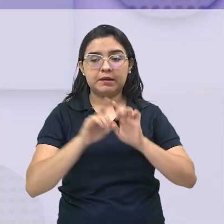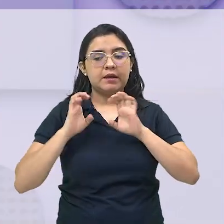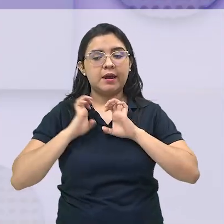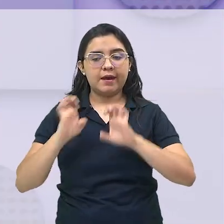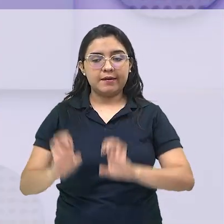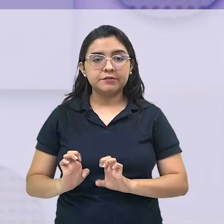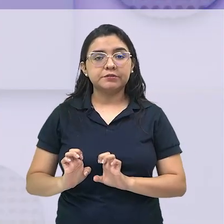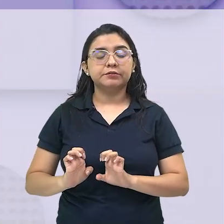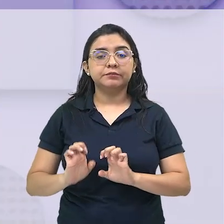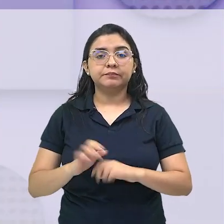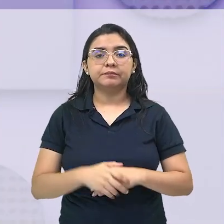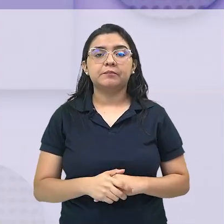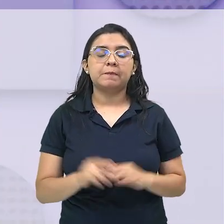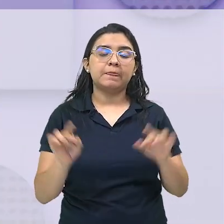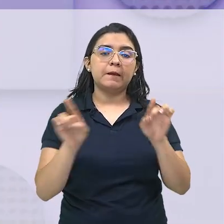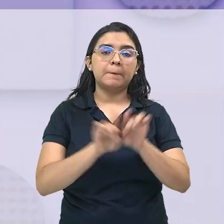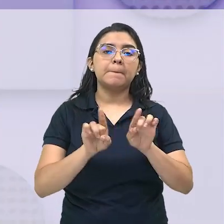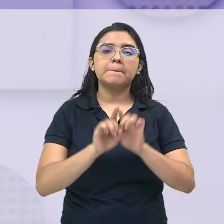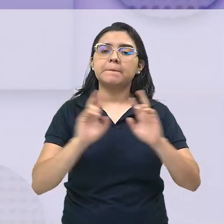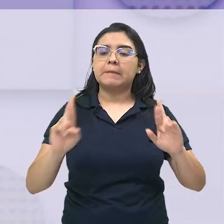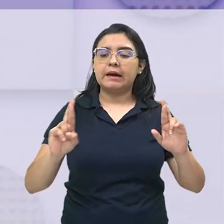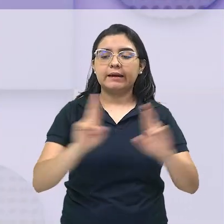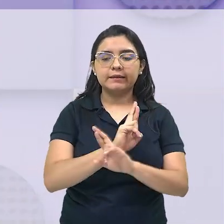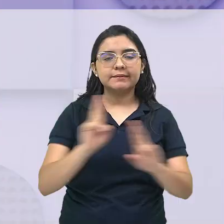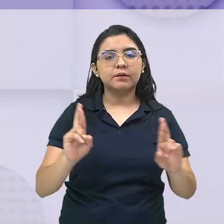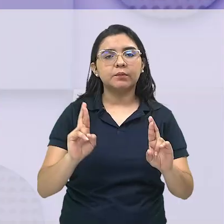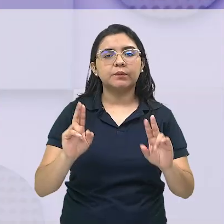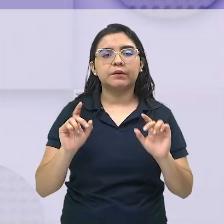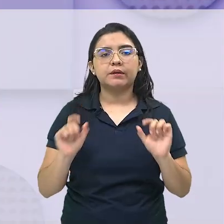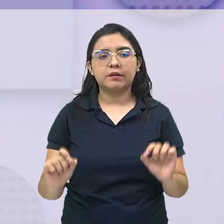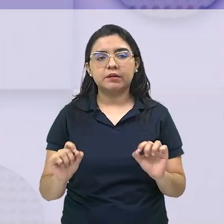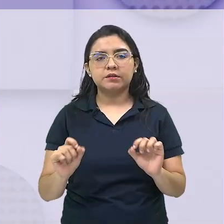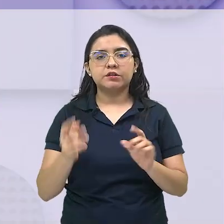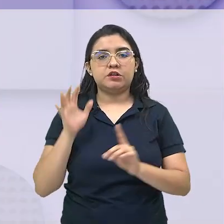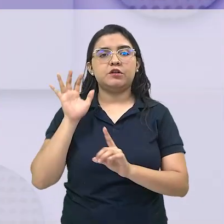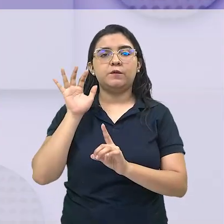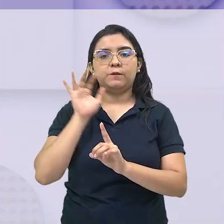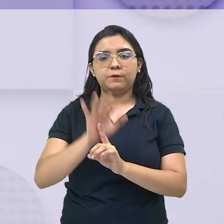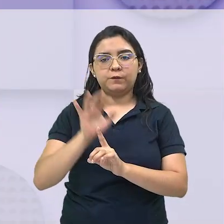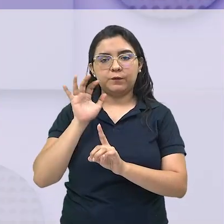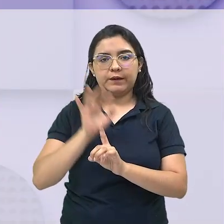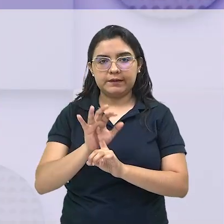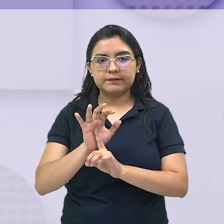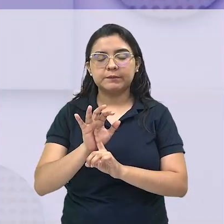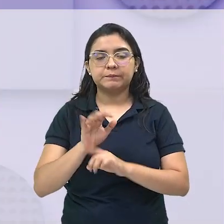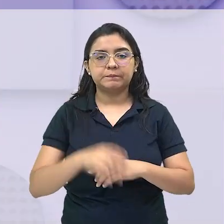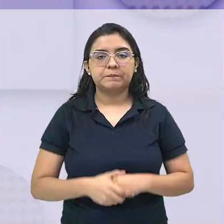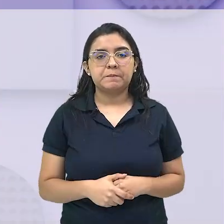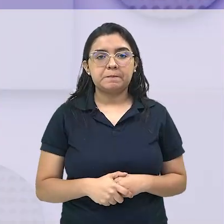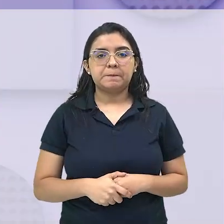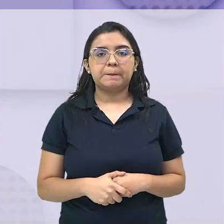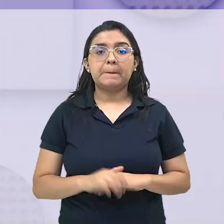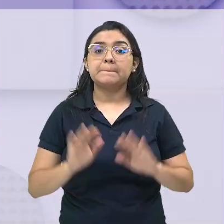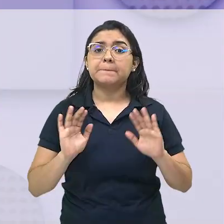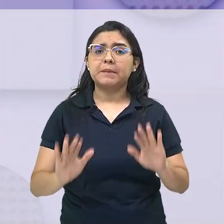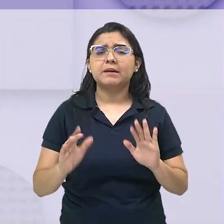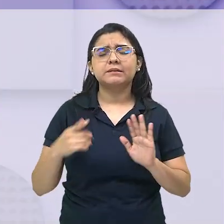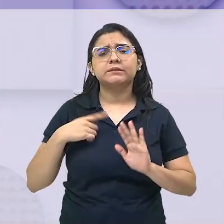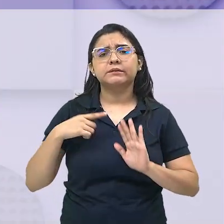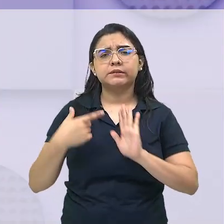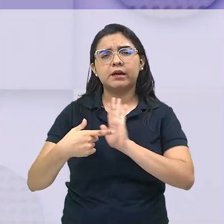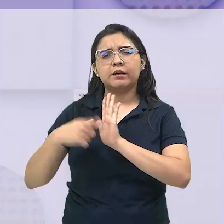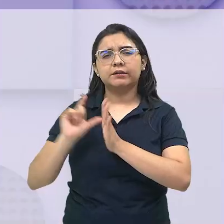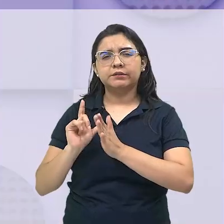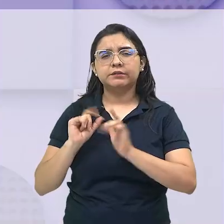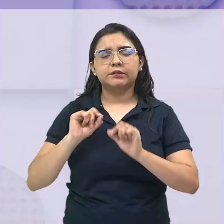religiosas, além de ser uma relação de influência mútua, mas antes das